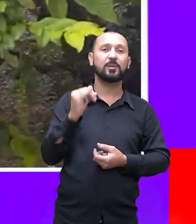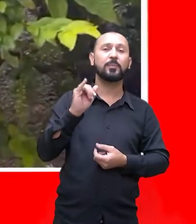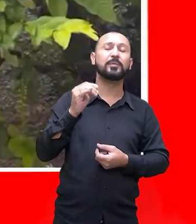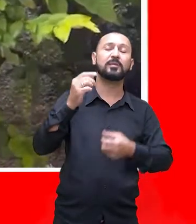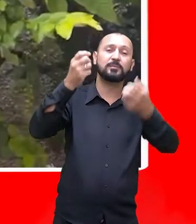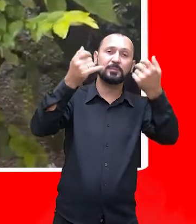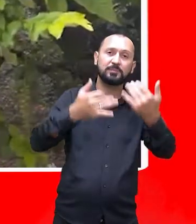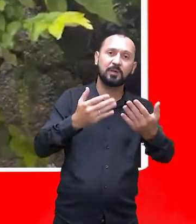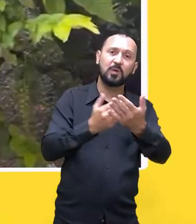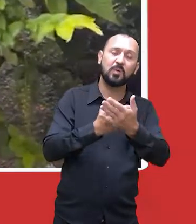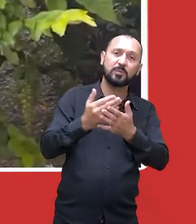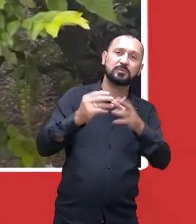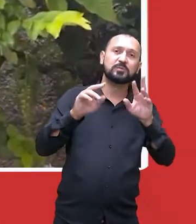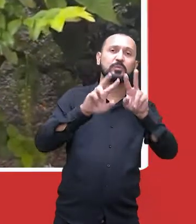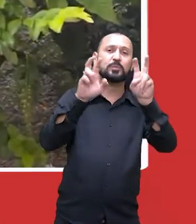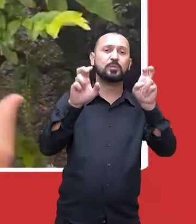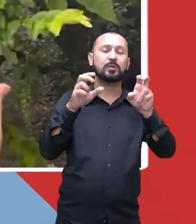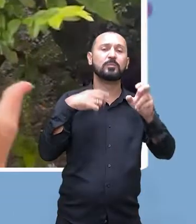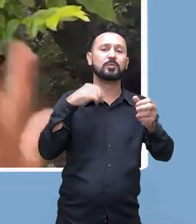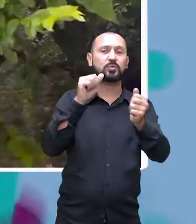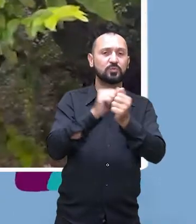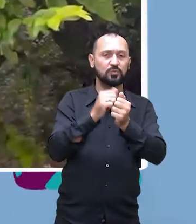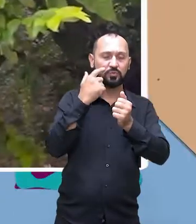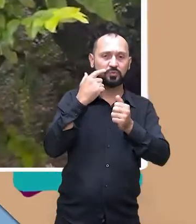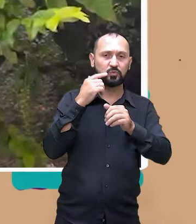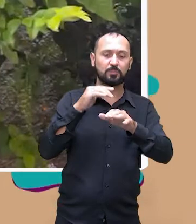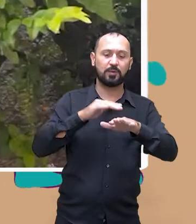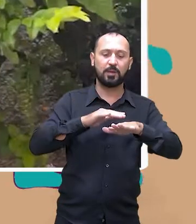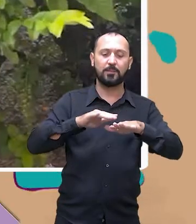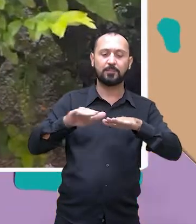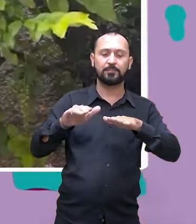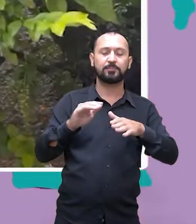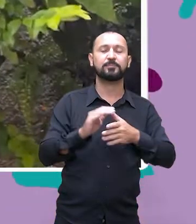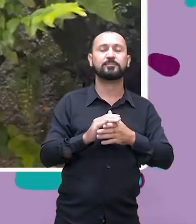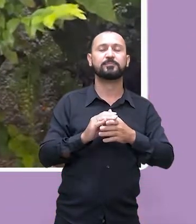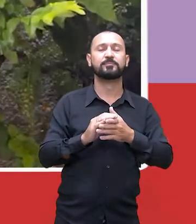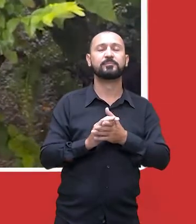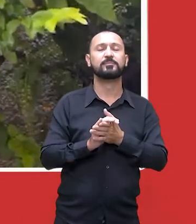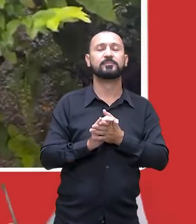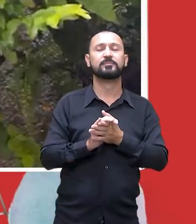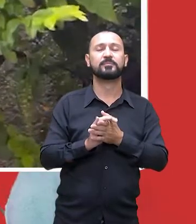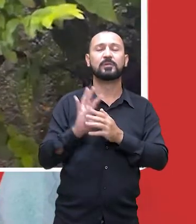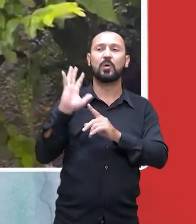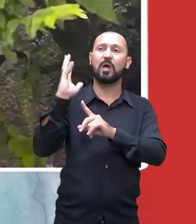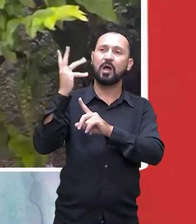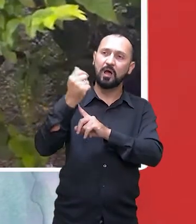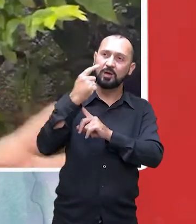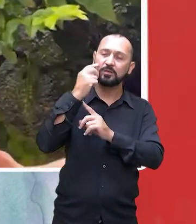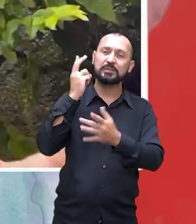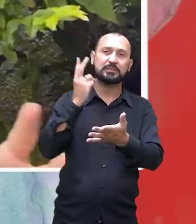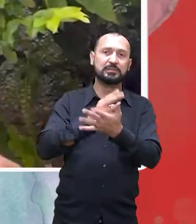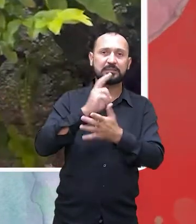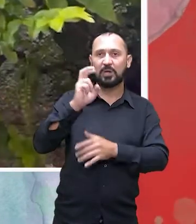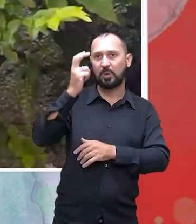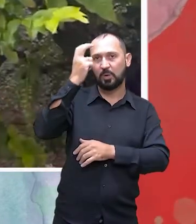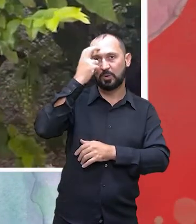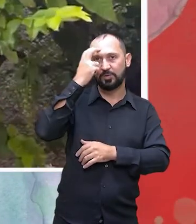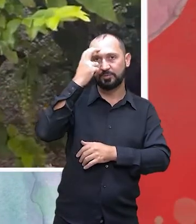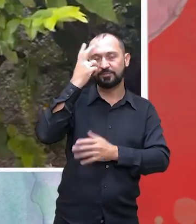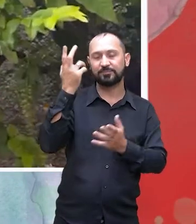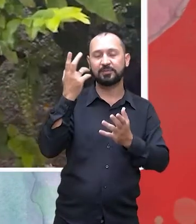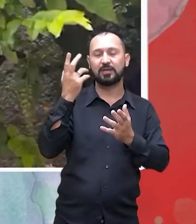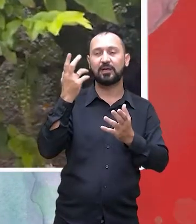arte, ela provoca novas formas de enxergar o mundo e quando aquilo faz sentido para todo mundo,